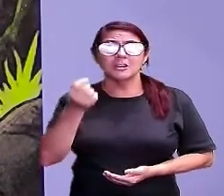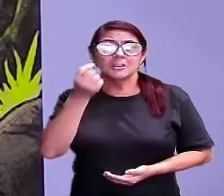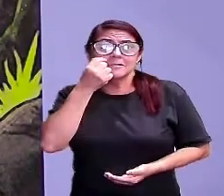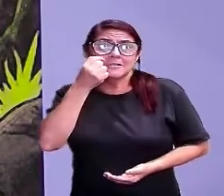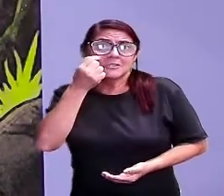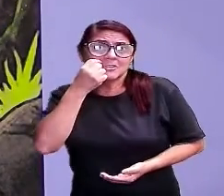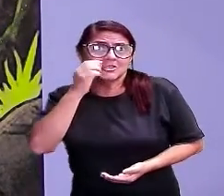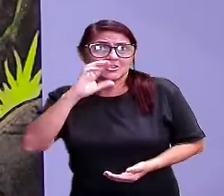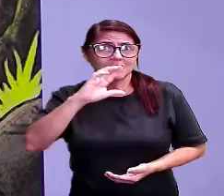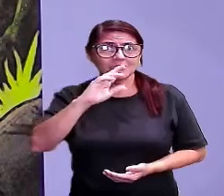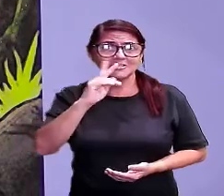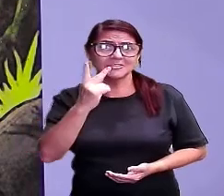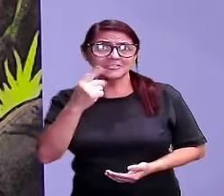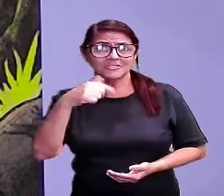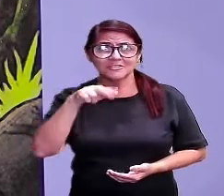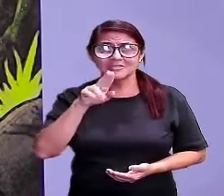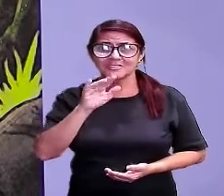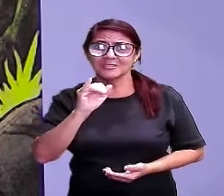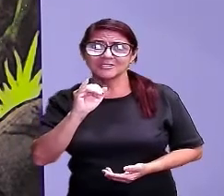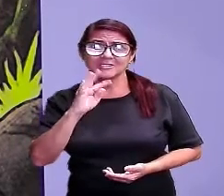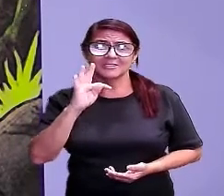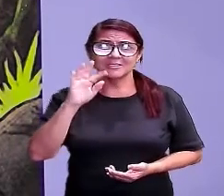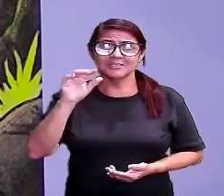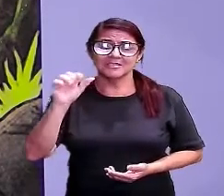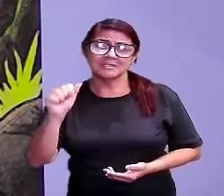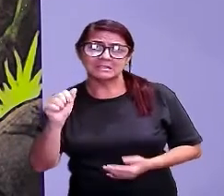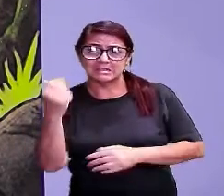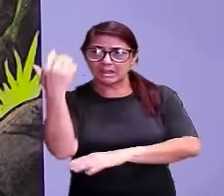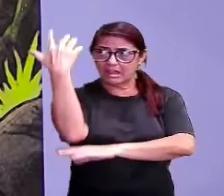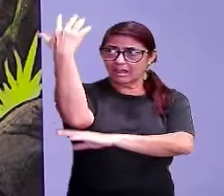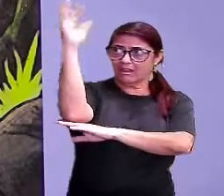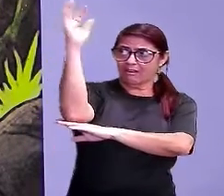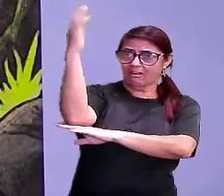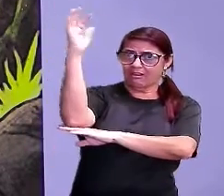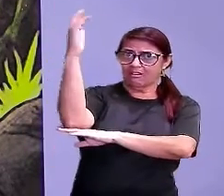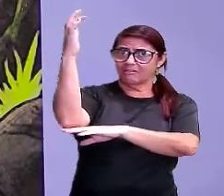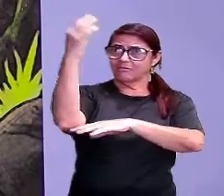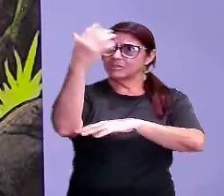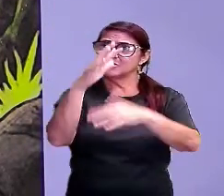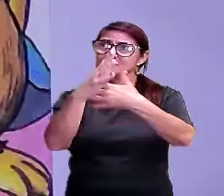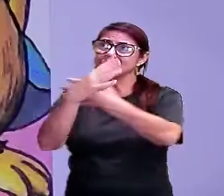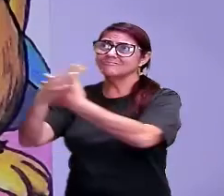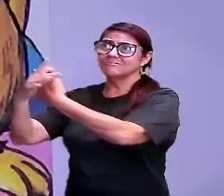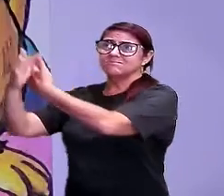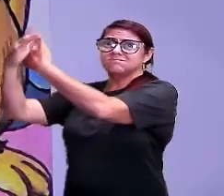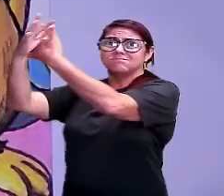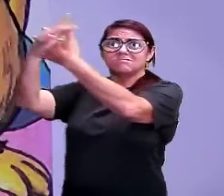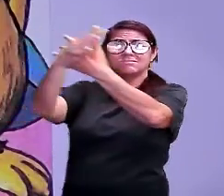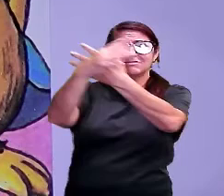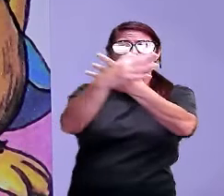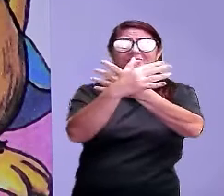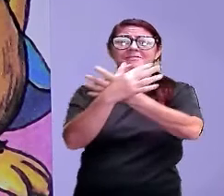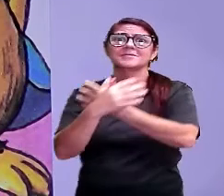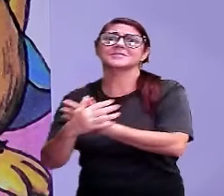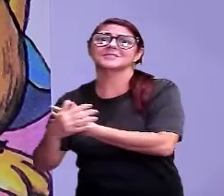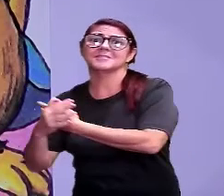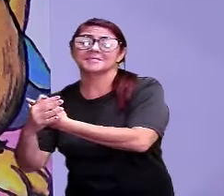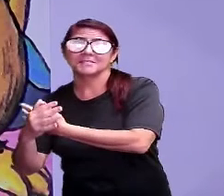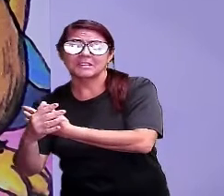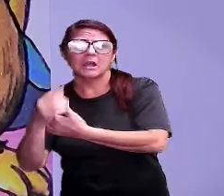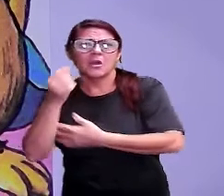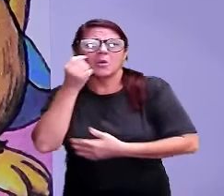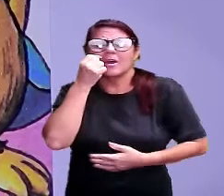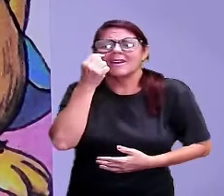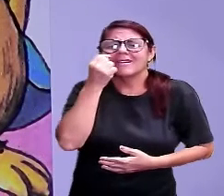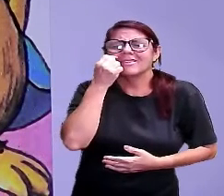Chiquita morava numa toca de uma árvore, no bosque das borboletas. Chiquita era uma